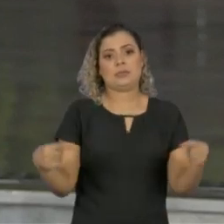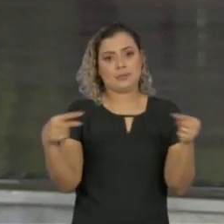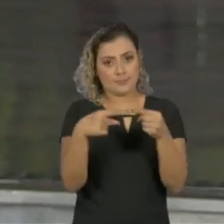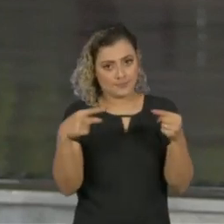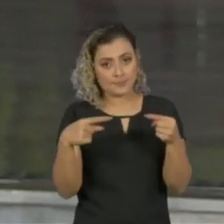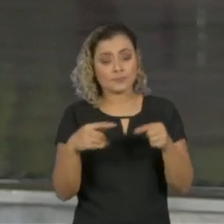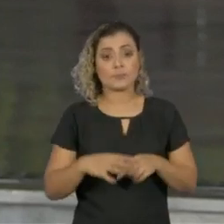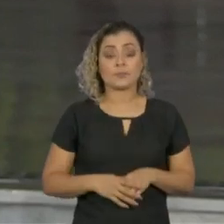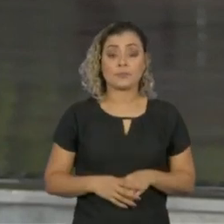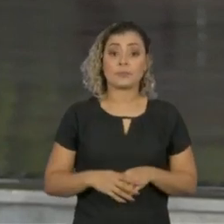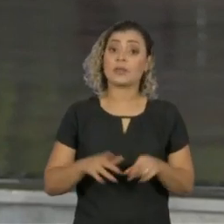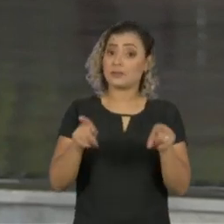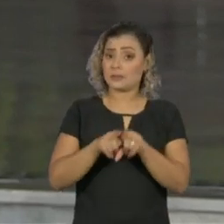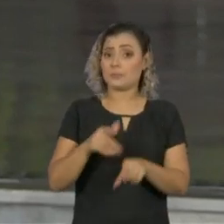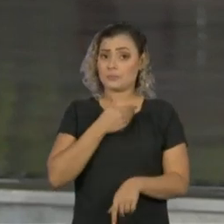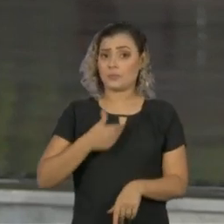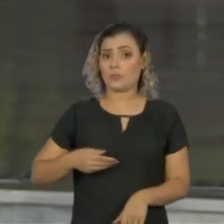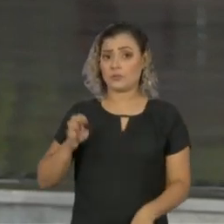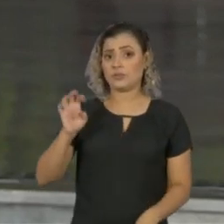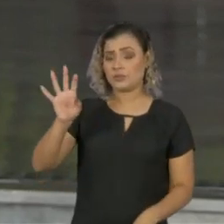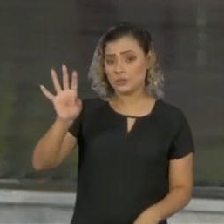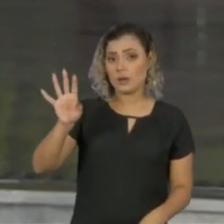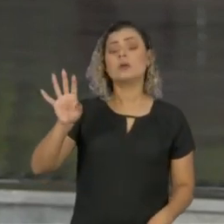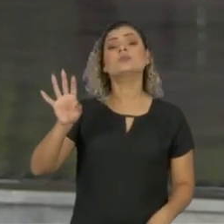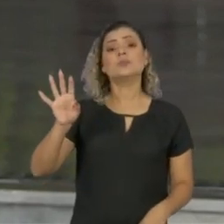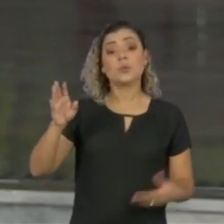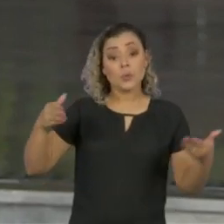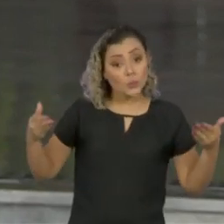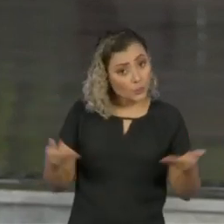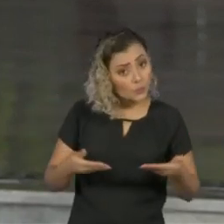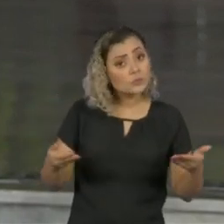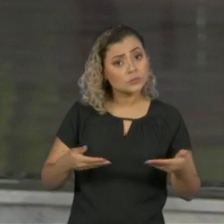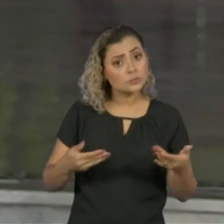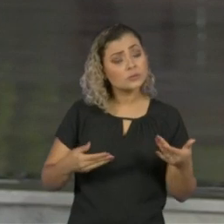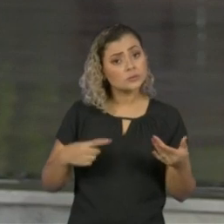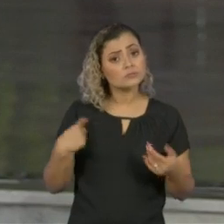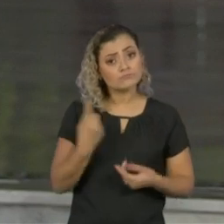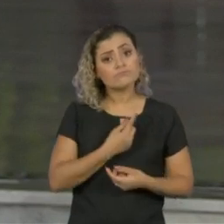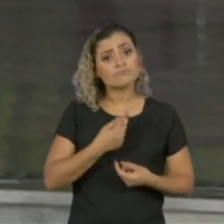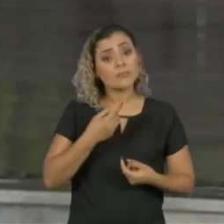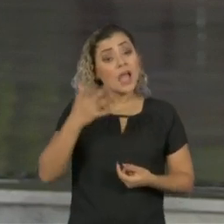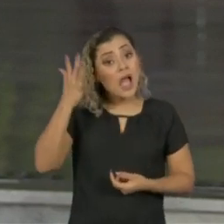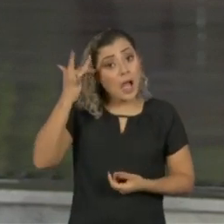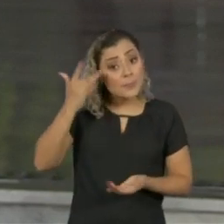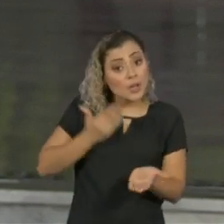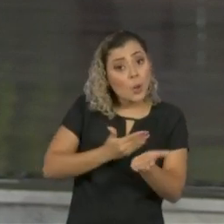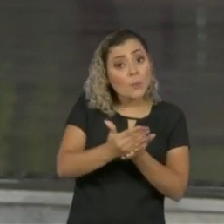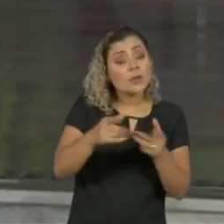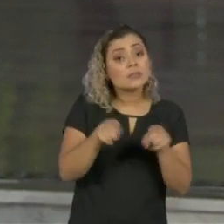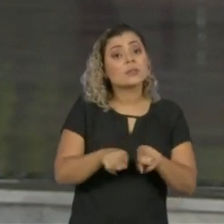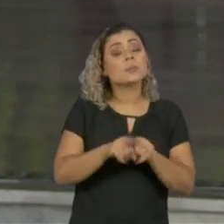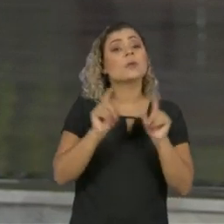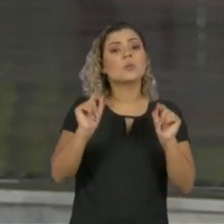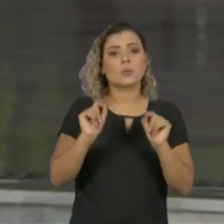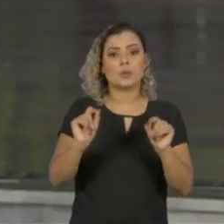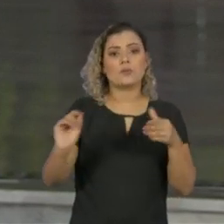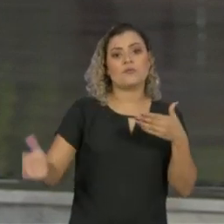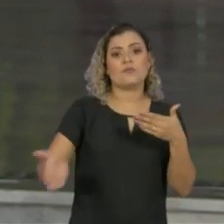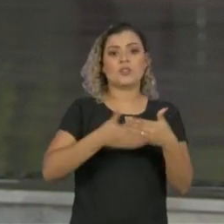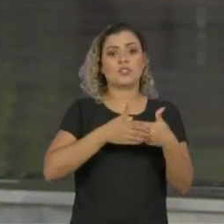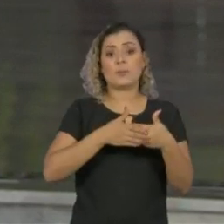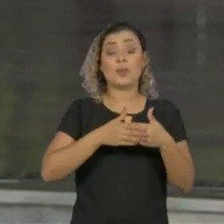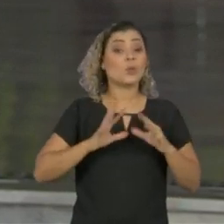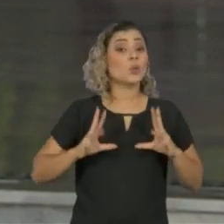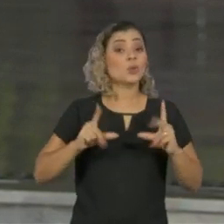mesma forma que o governo do Estado, hoje também determinamos a partir de amanhã o fechamento de todos